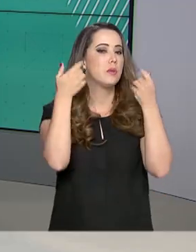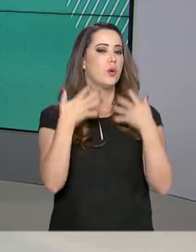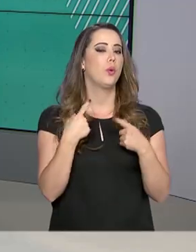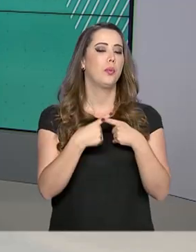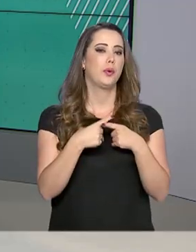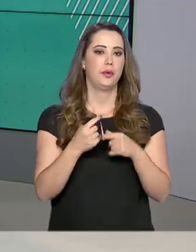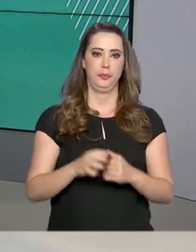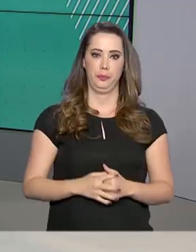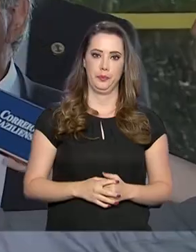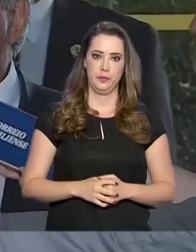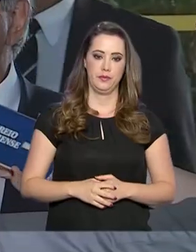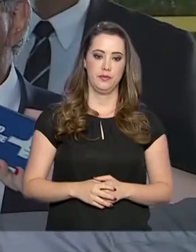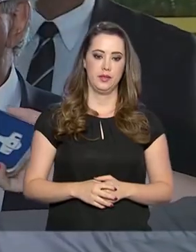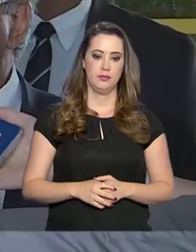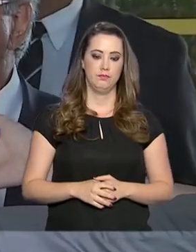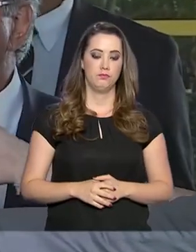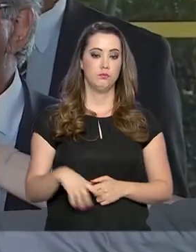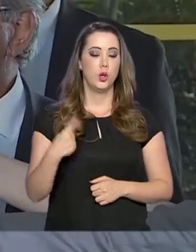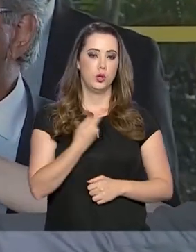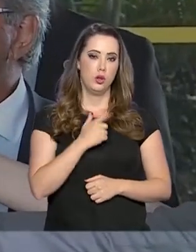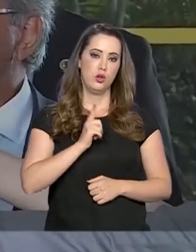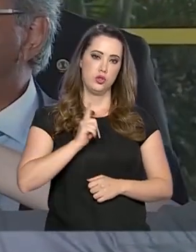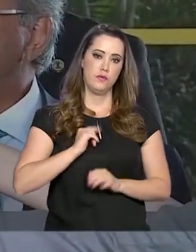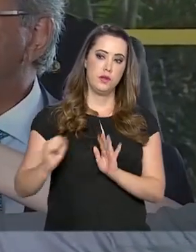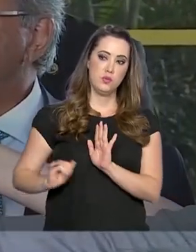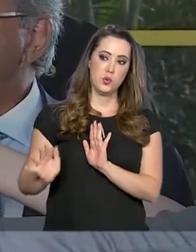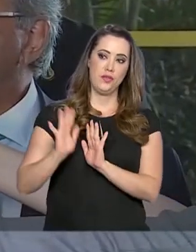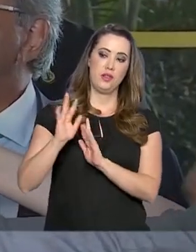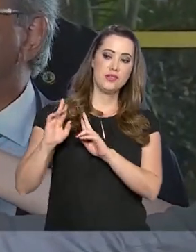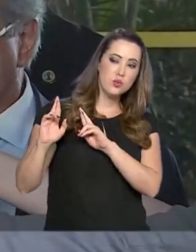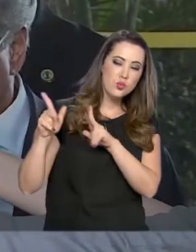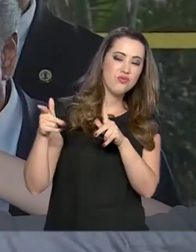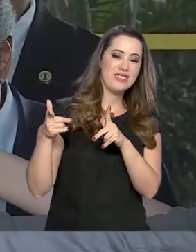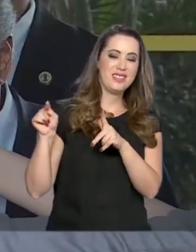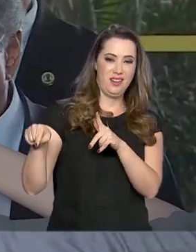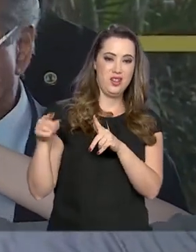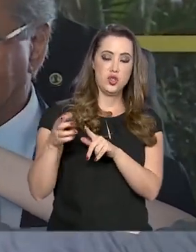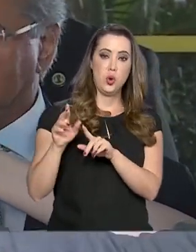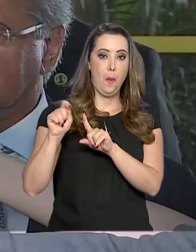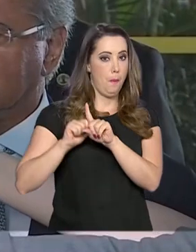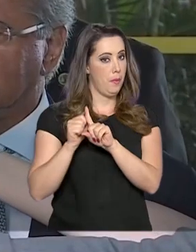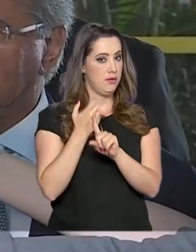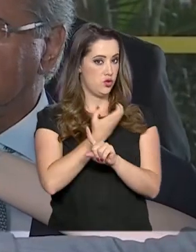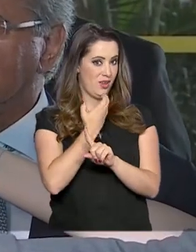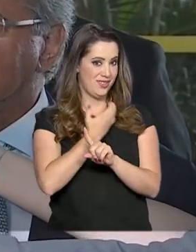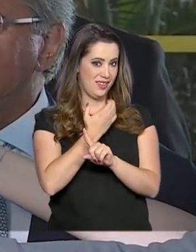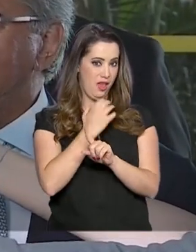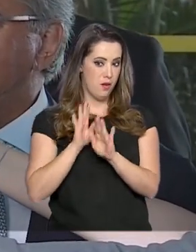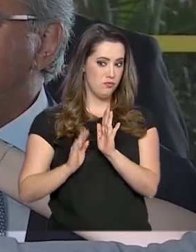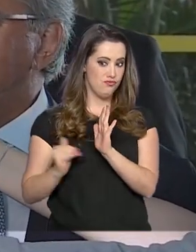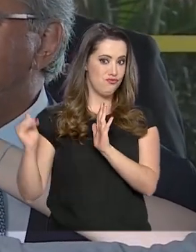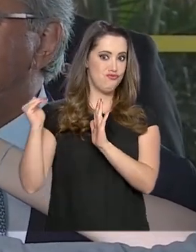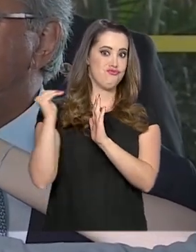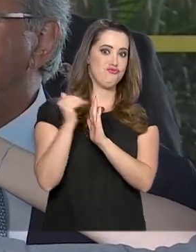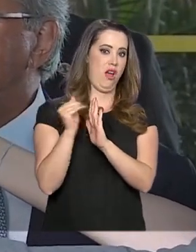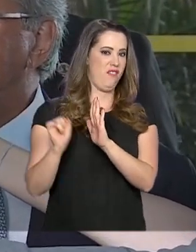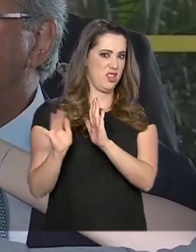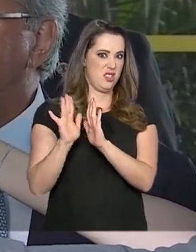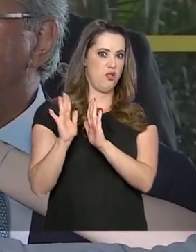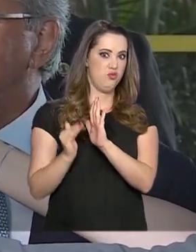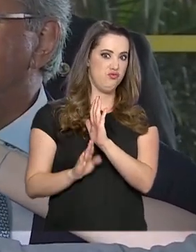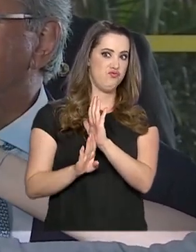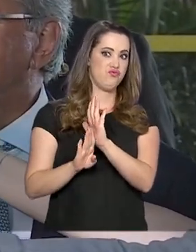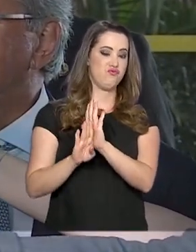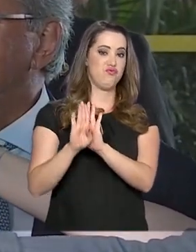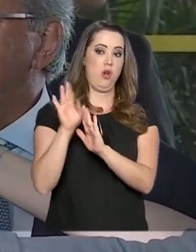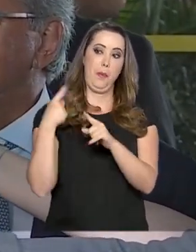aumento. Nós tivemos uma inflação atípica em dezembro. Não esperava que fosse tão alta assim, mas foi em virtude